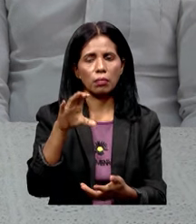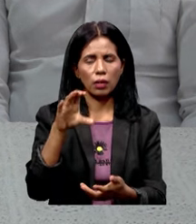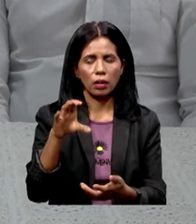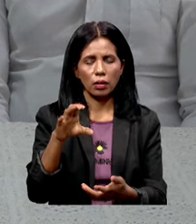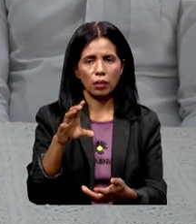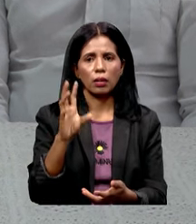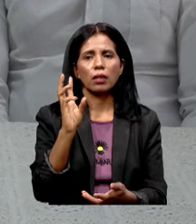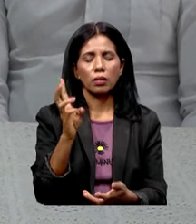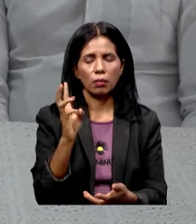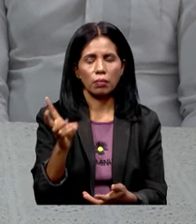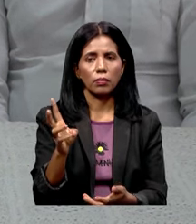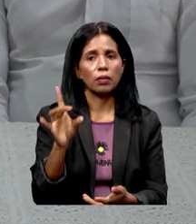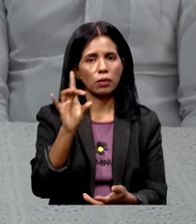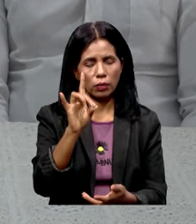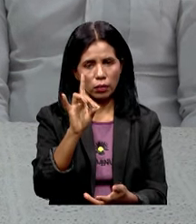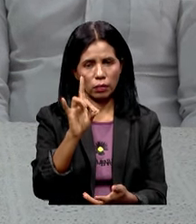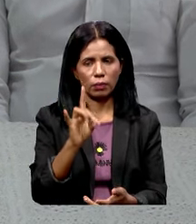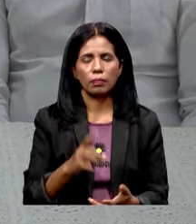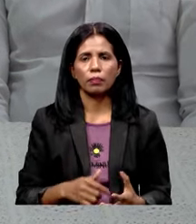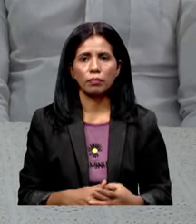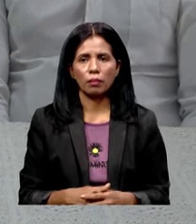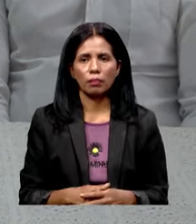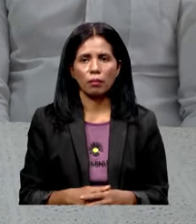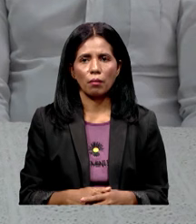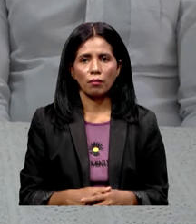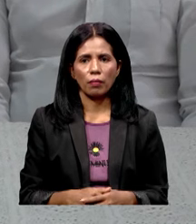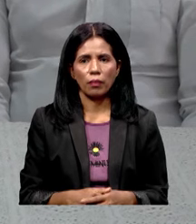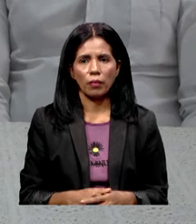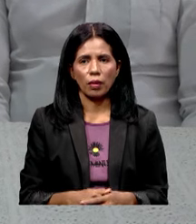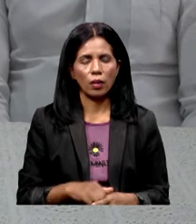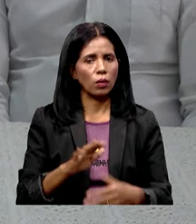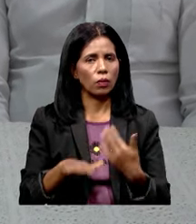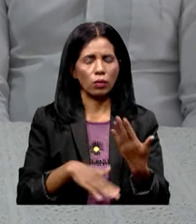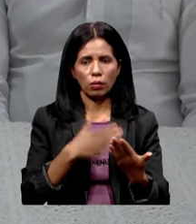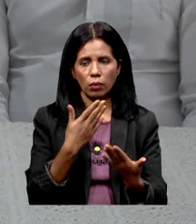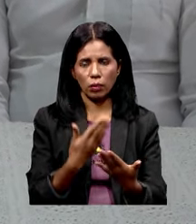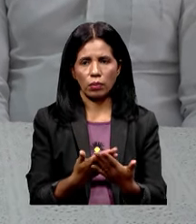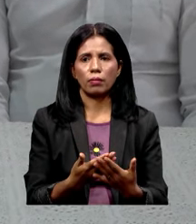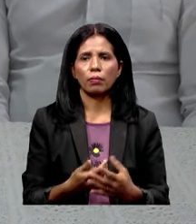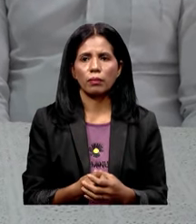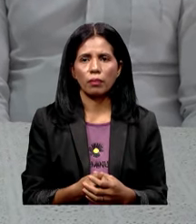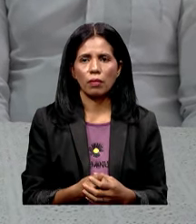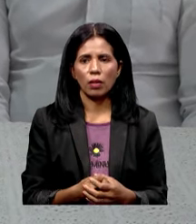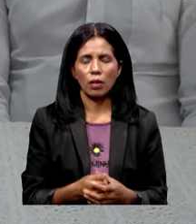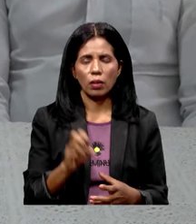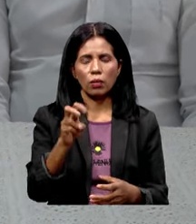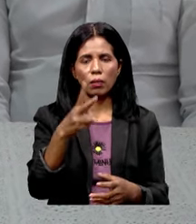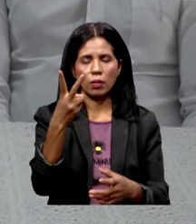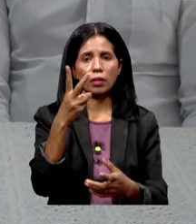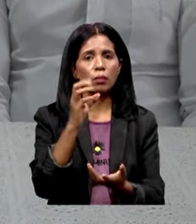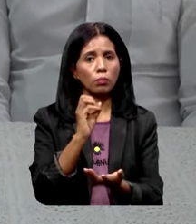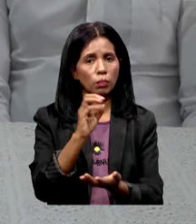50.578 candidatos. Ne total tomak 12 municípios